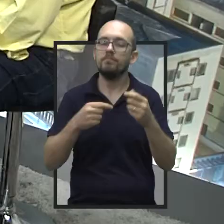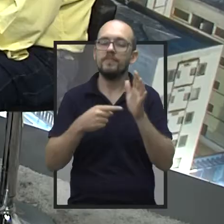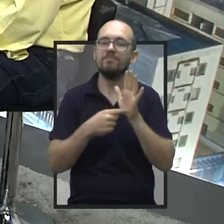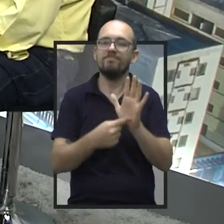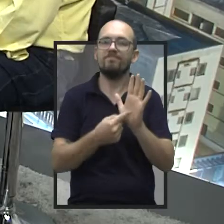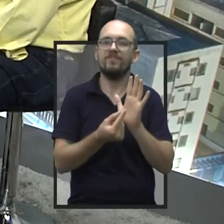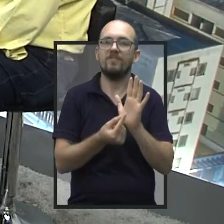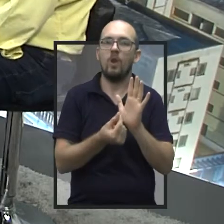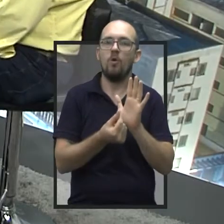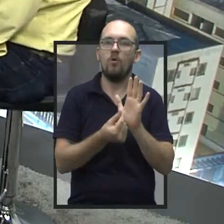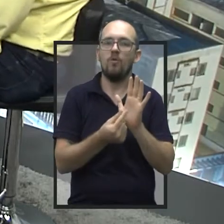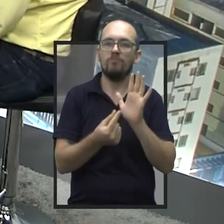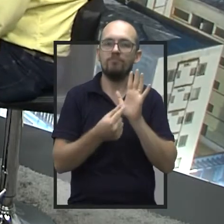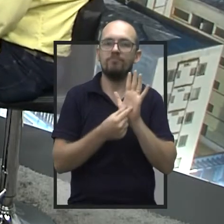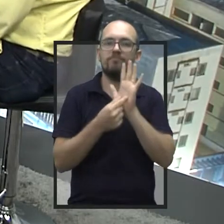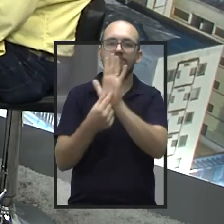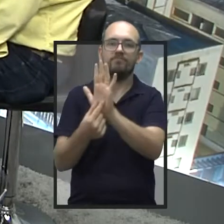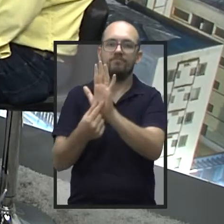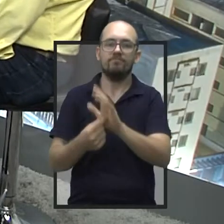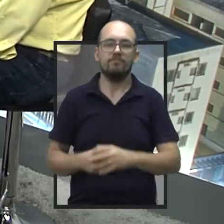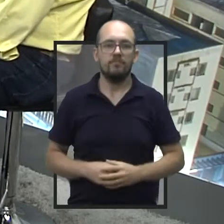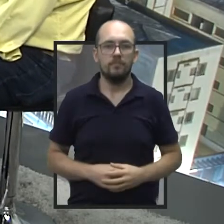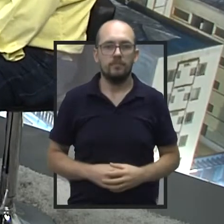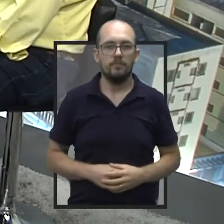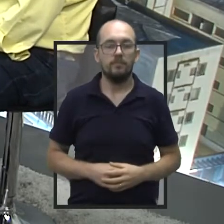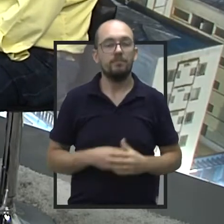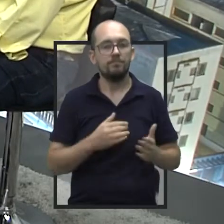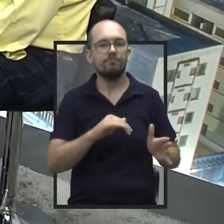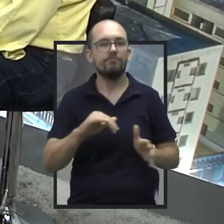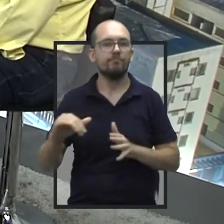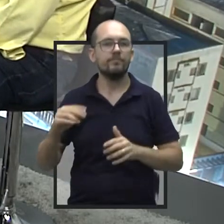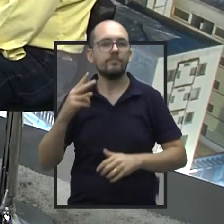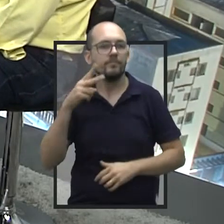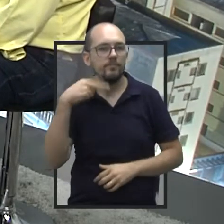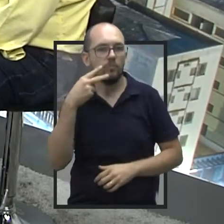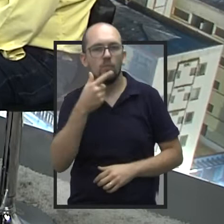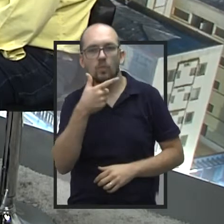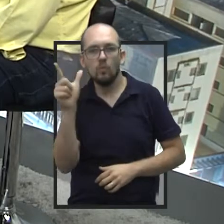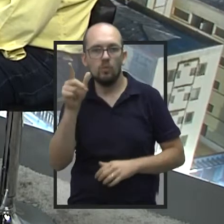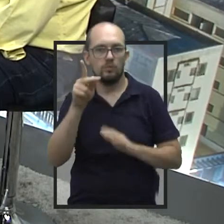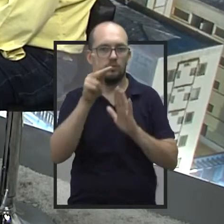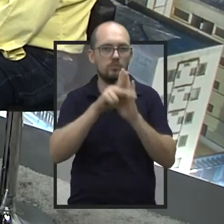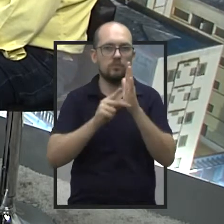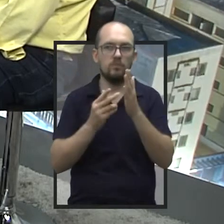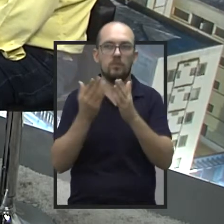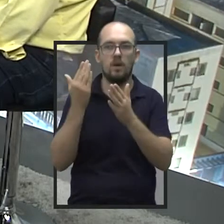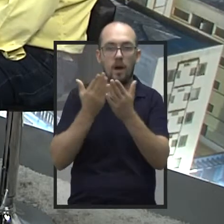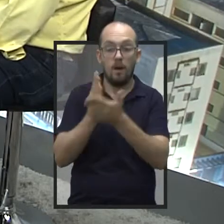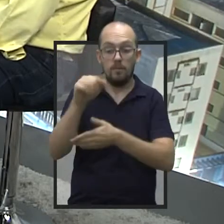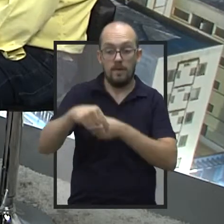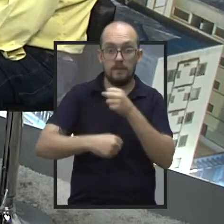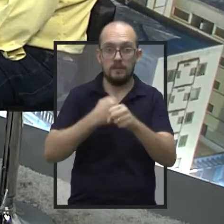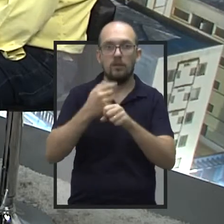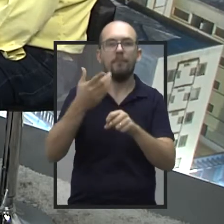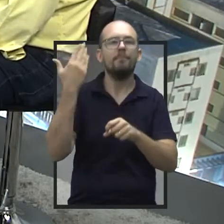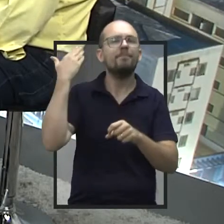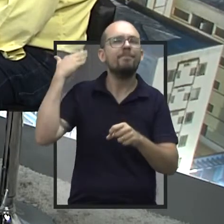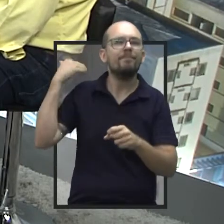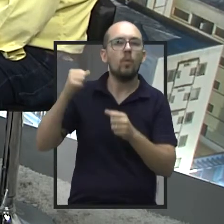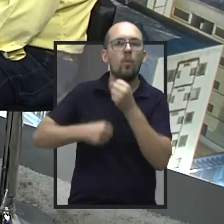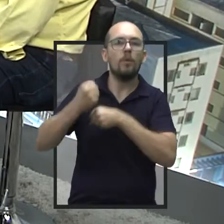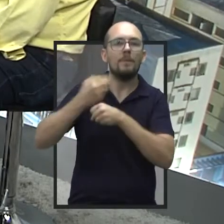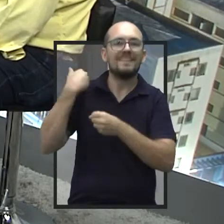né? Vereador, tem um projeto de lei do senhor que foi apresentado ano passado, mas que foi aprovado este ano, que gerou até uma certa